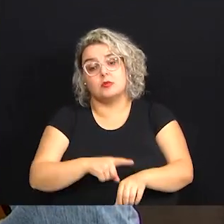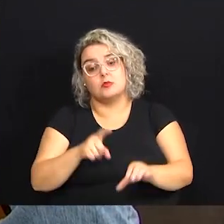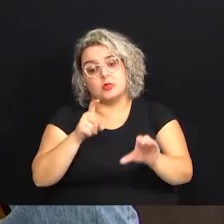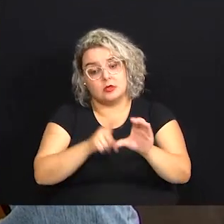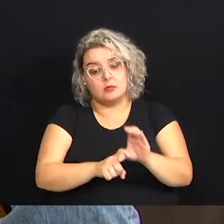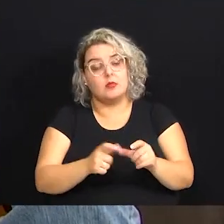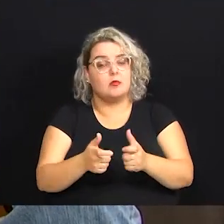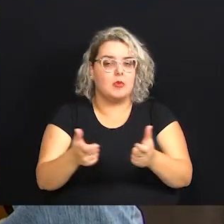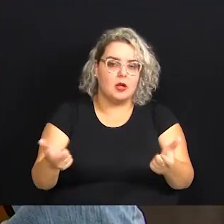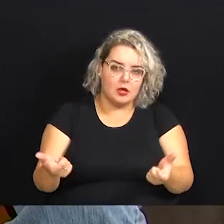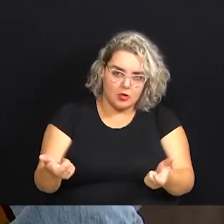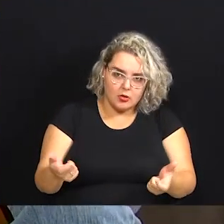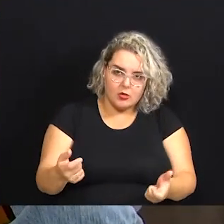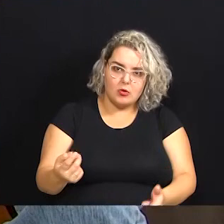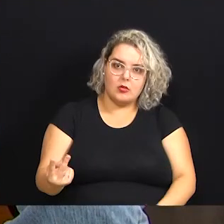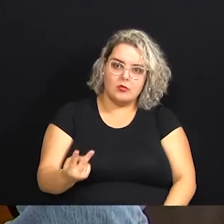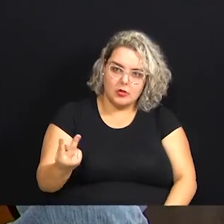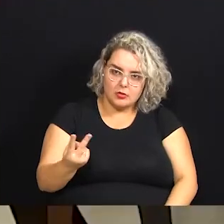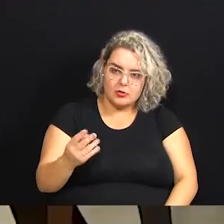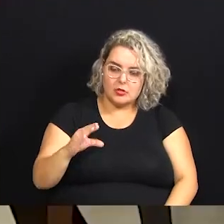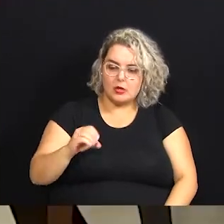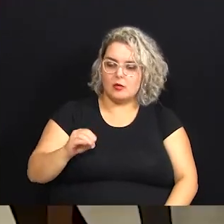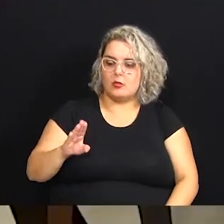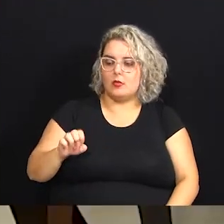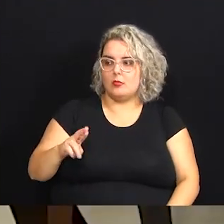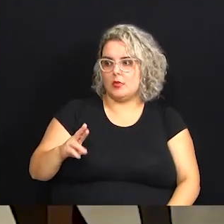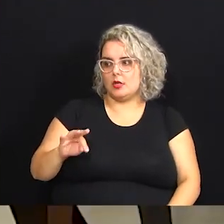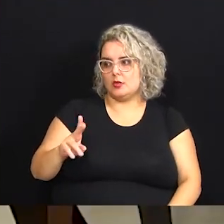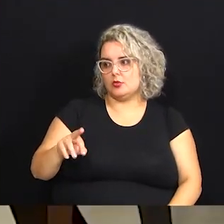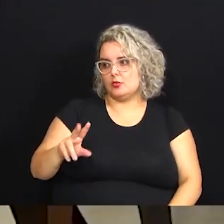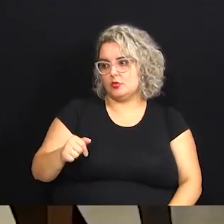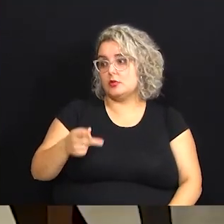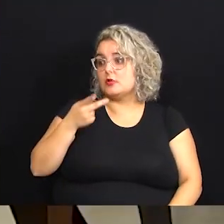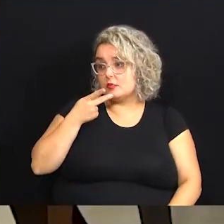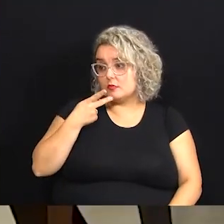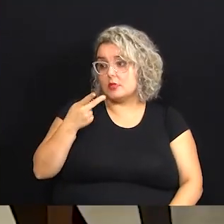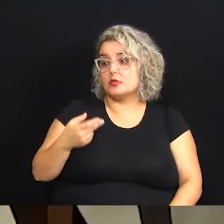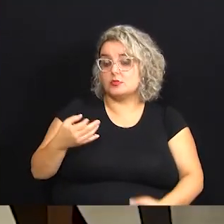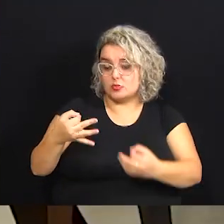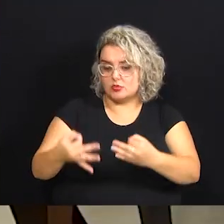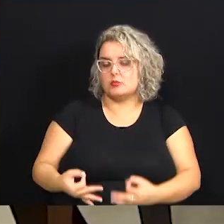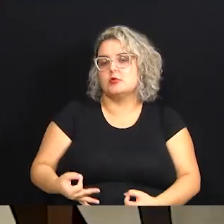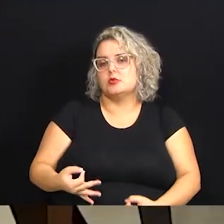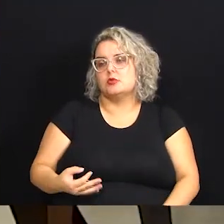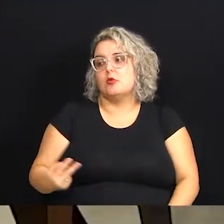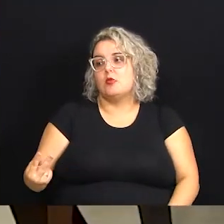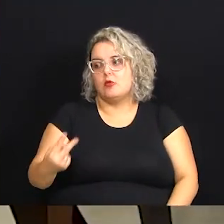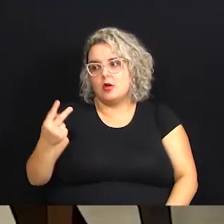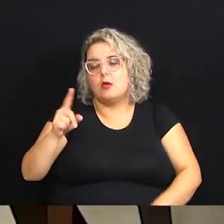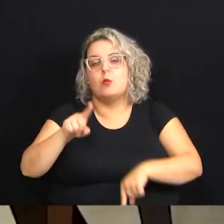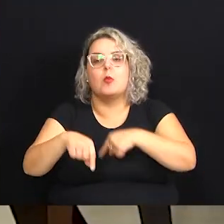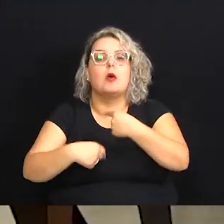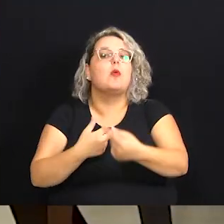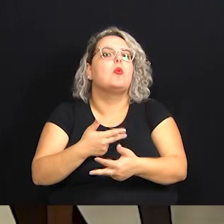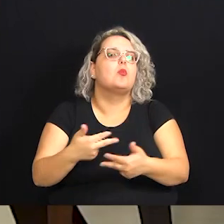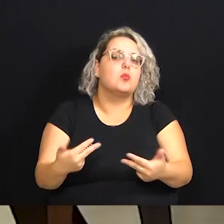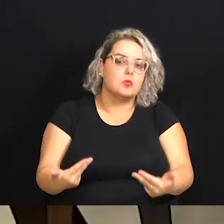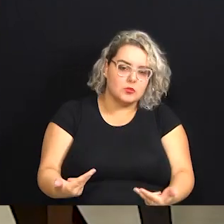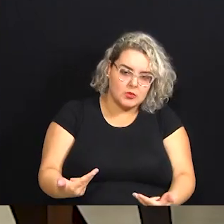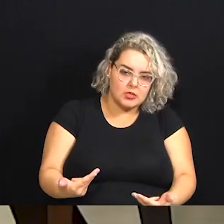dependem, maior é o valor da cobertura que tem que ser feito. E falando justamente sobre valor, eu acho que é uma outra